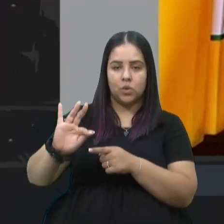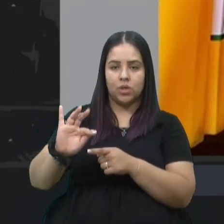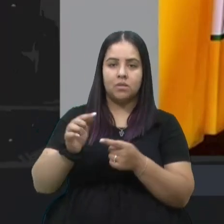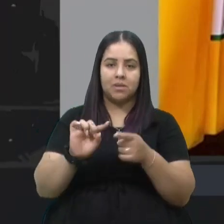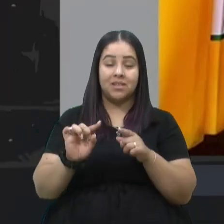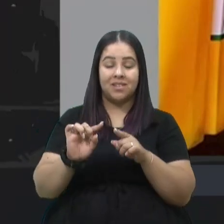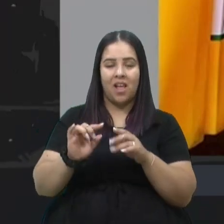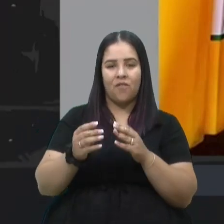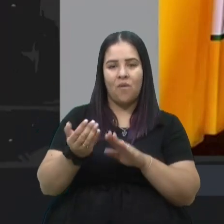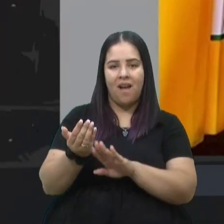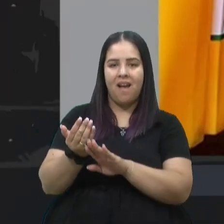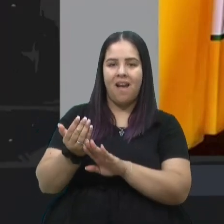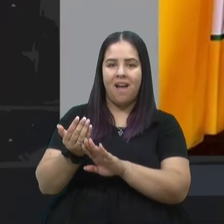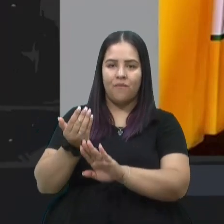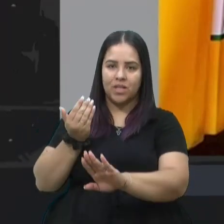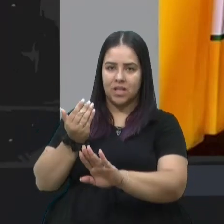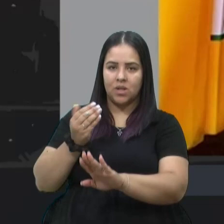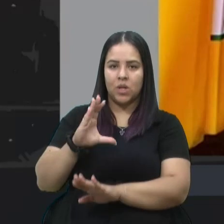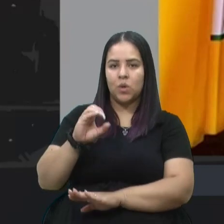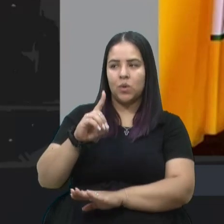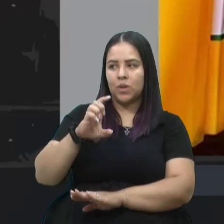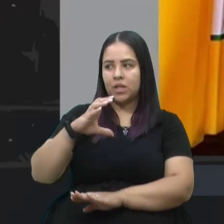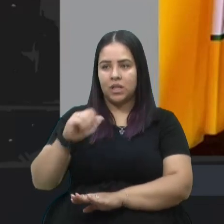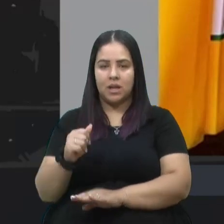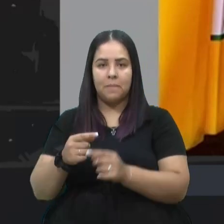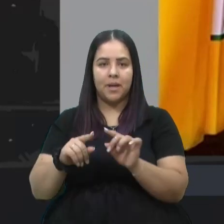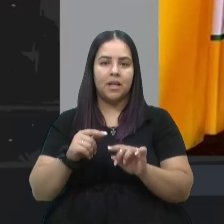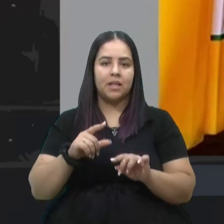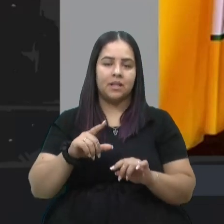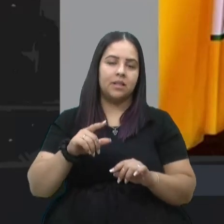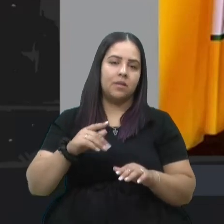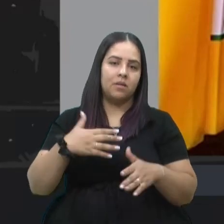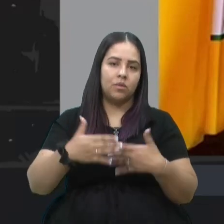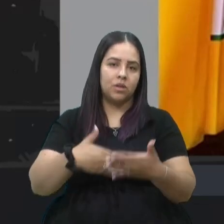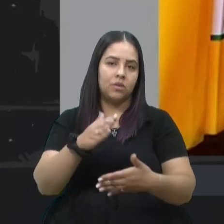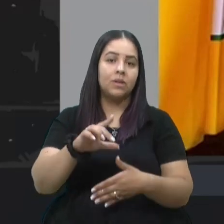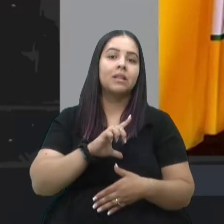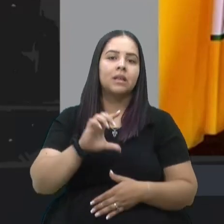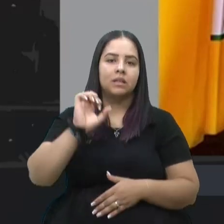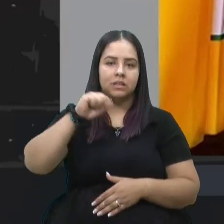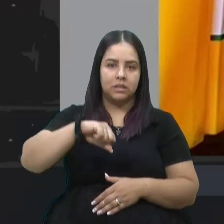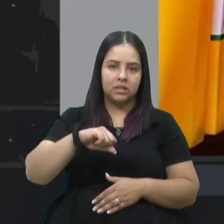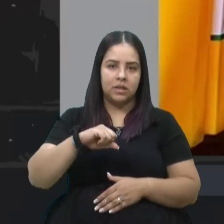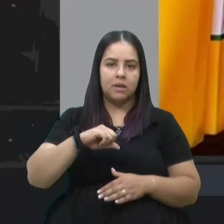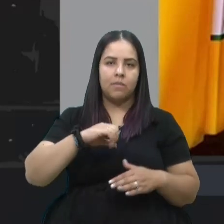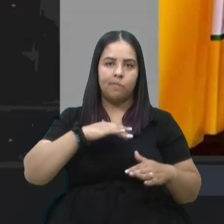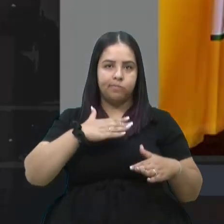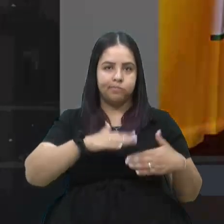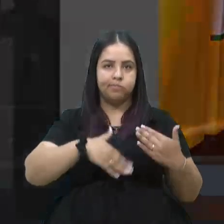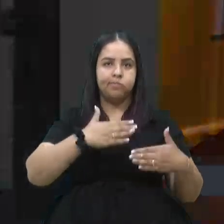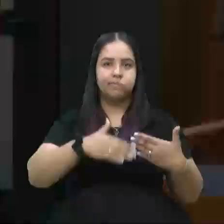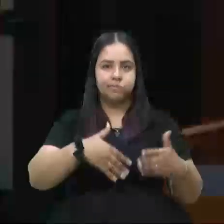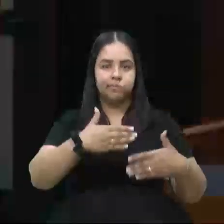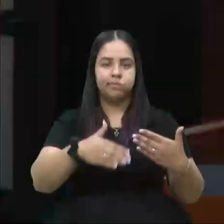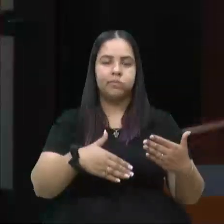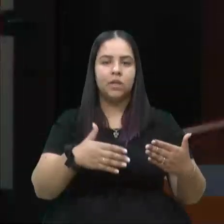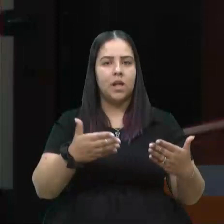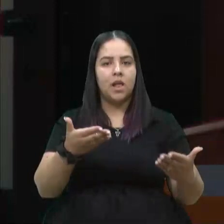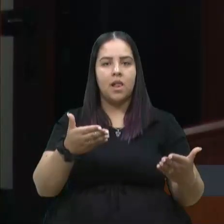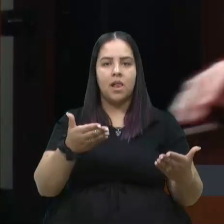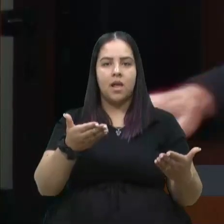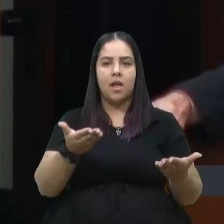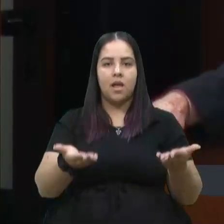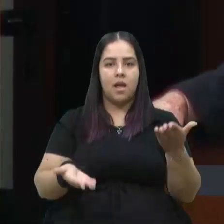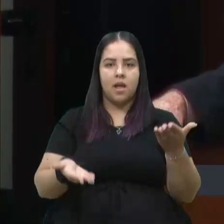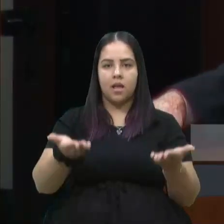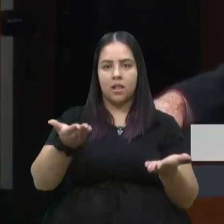E nesse processo, houve sim uma evolução. Ela reequilibrou os